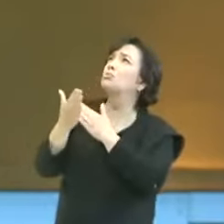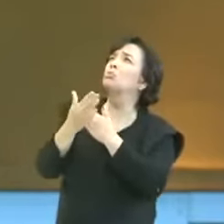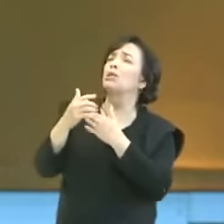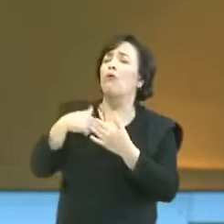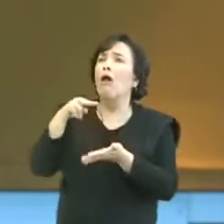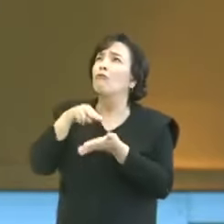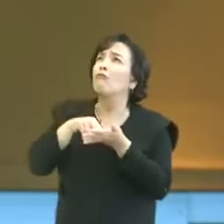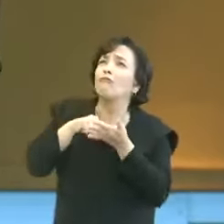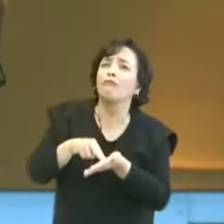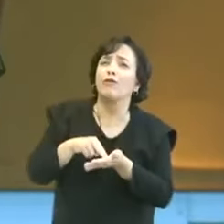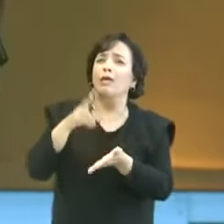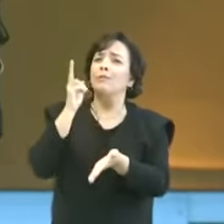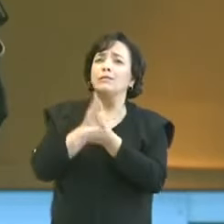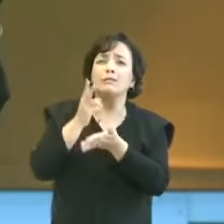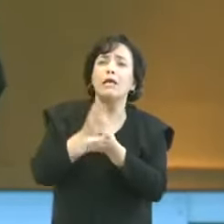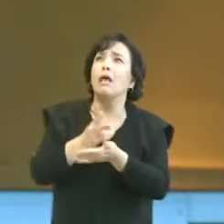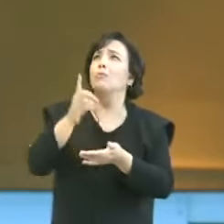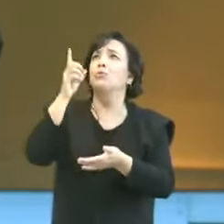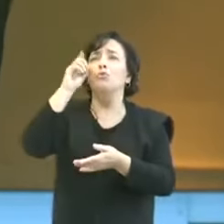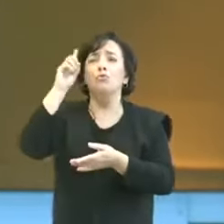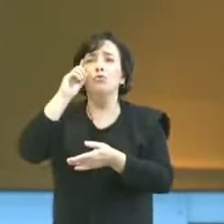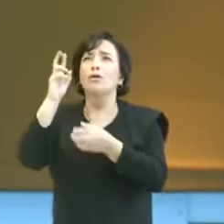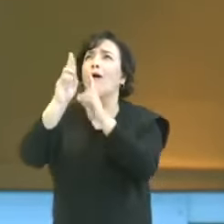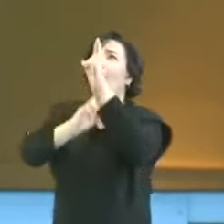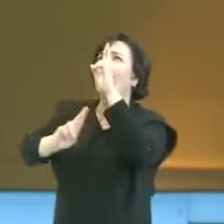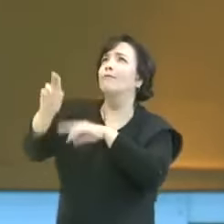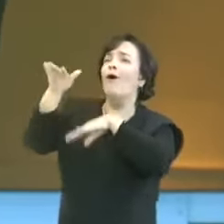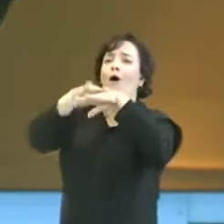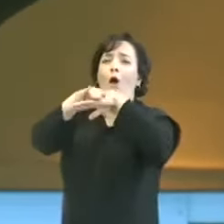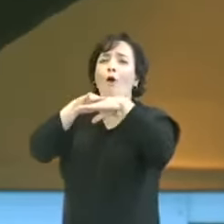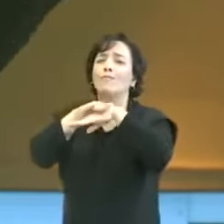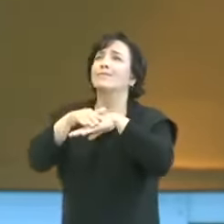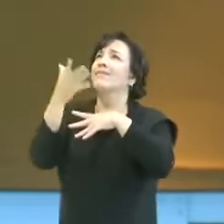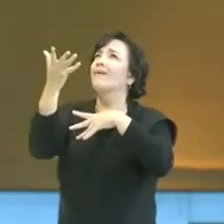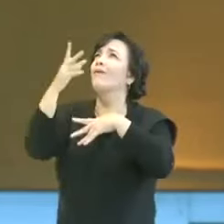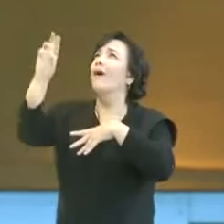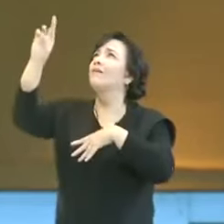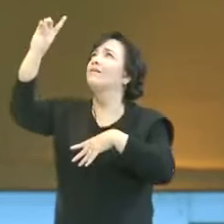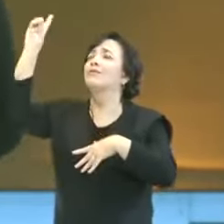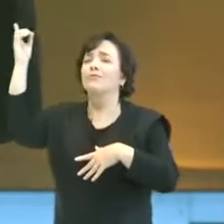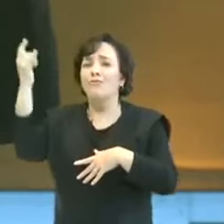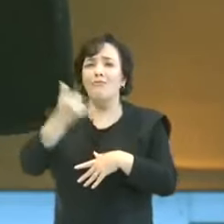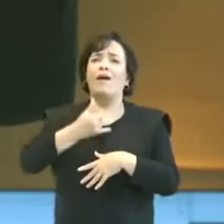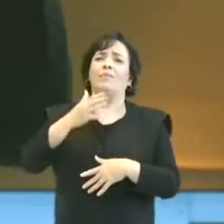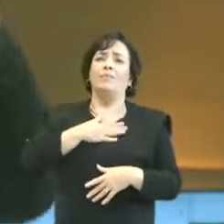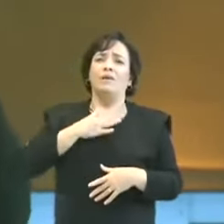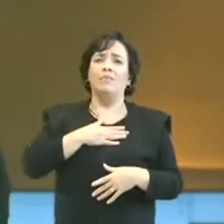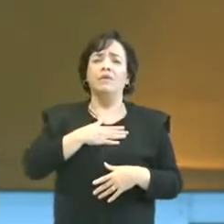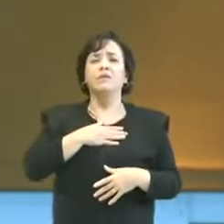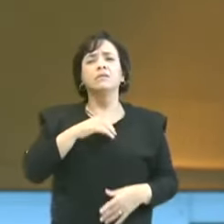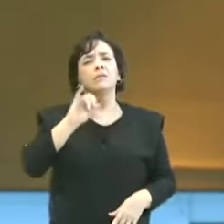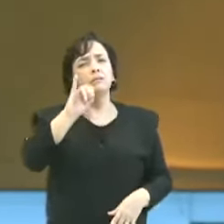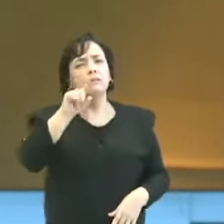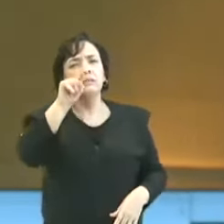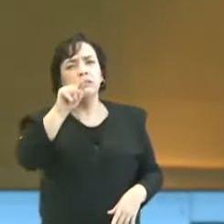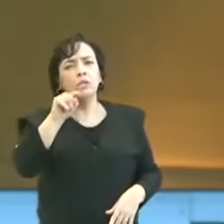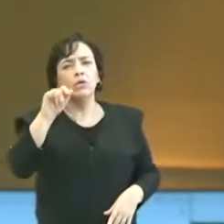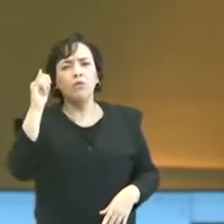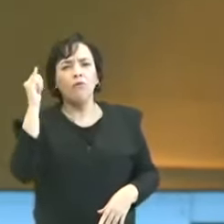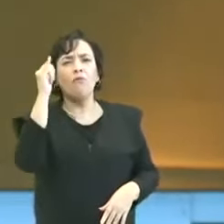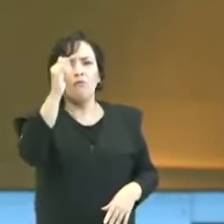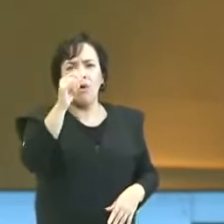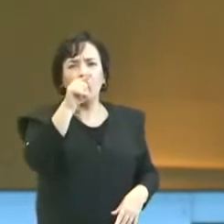meu travesseiro e conversar contigo. Eu quero ouvir tua voz. Se Deus falou contigo hoje, aonde você está, fique